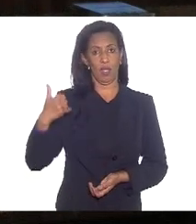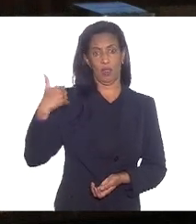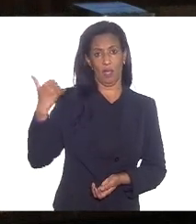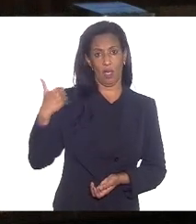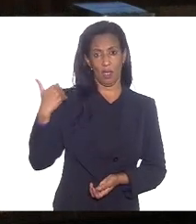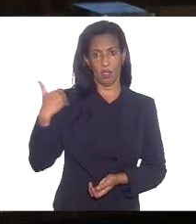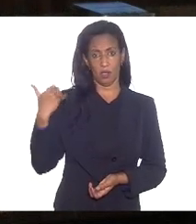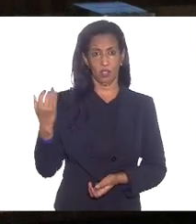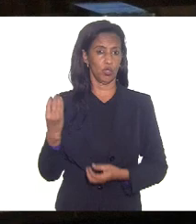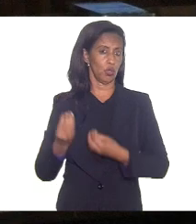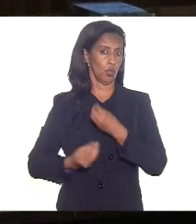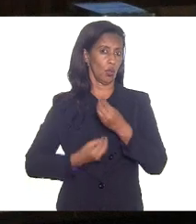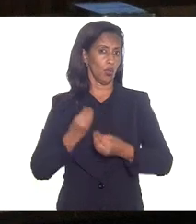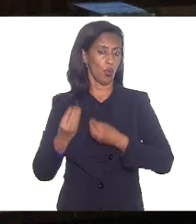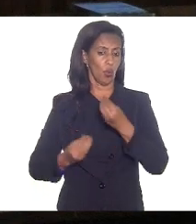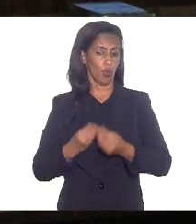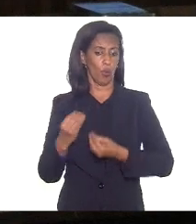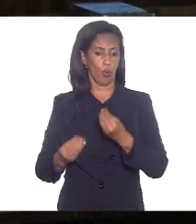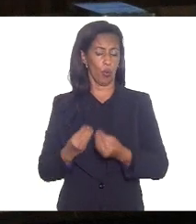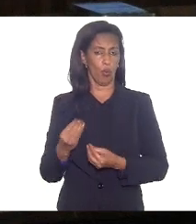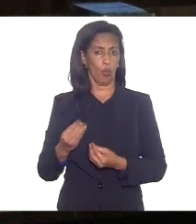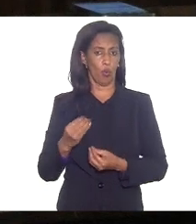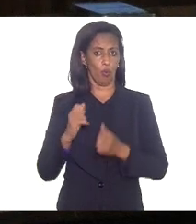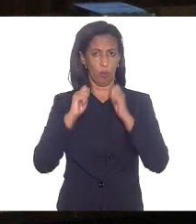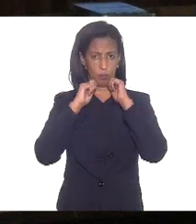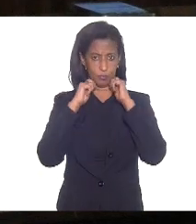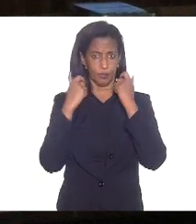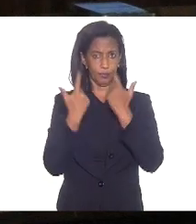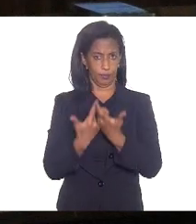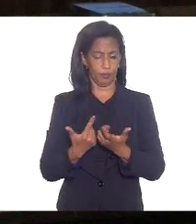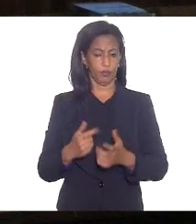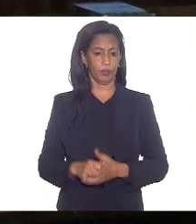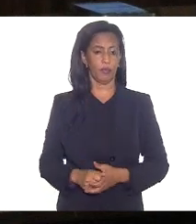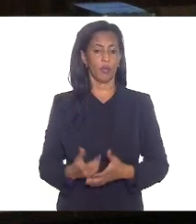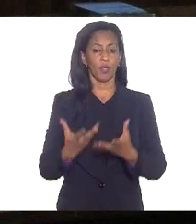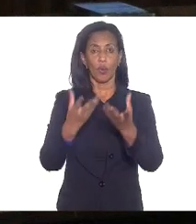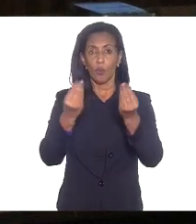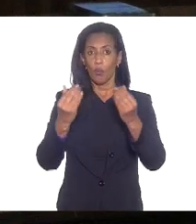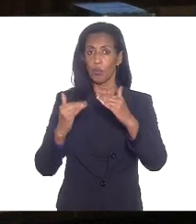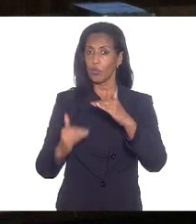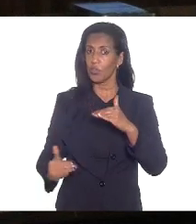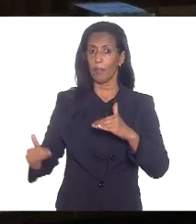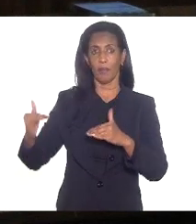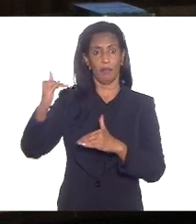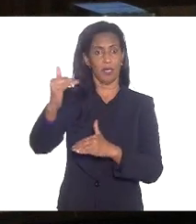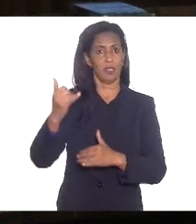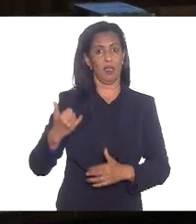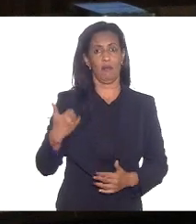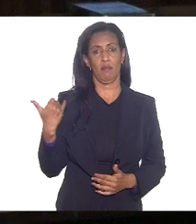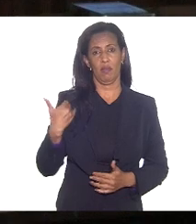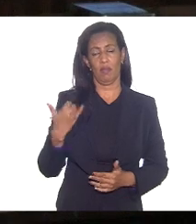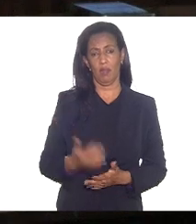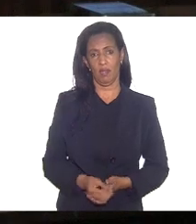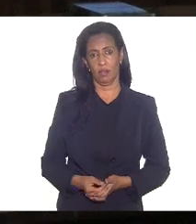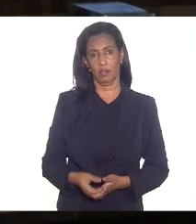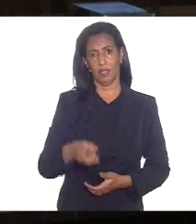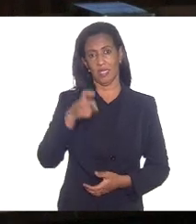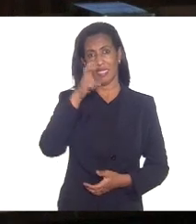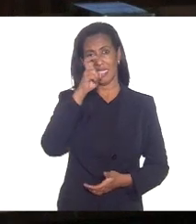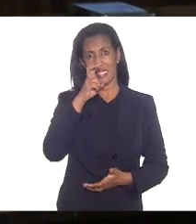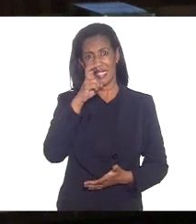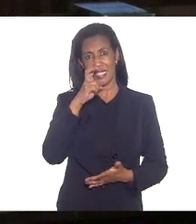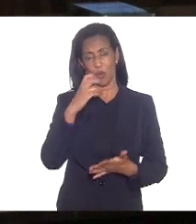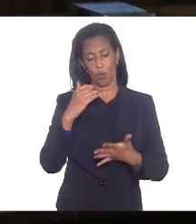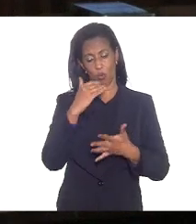idade, como é chamado aqui no legislativo, muitos já passaram em